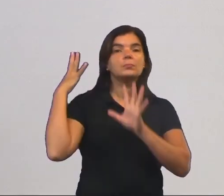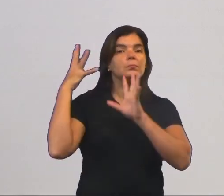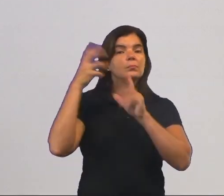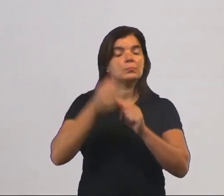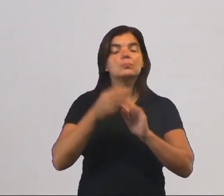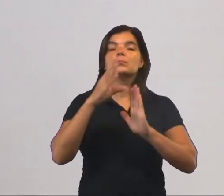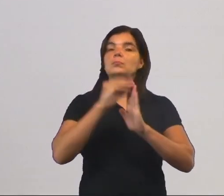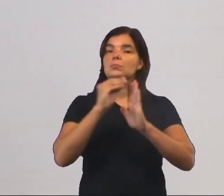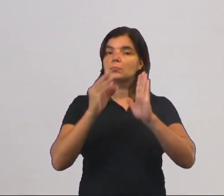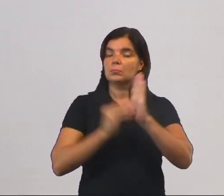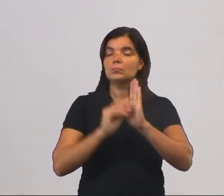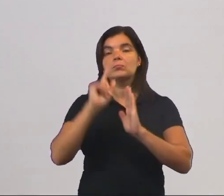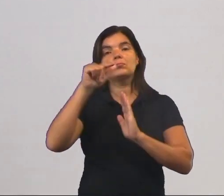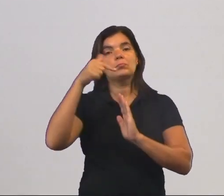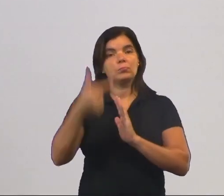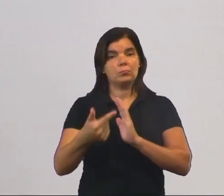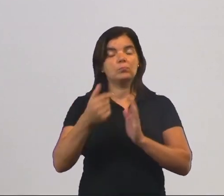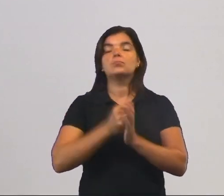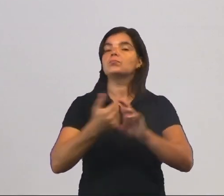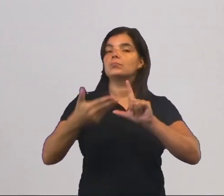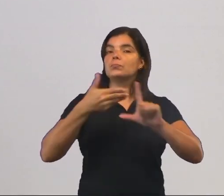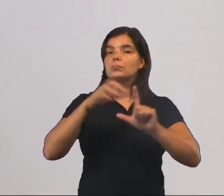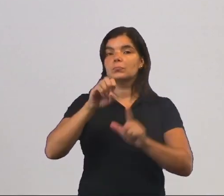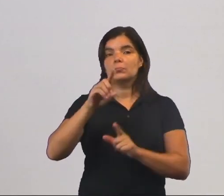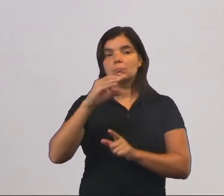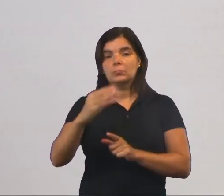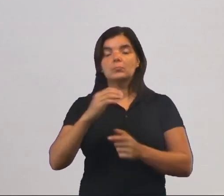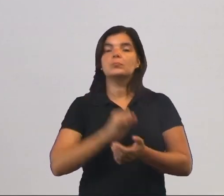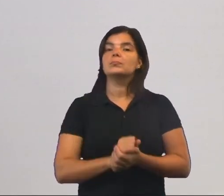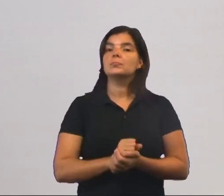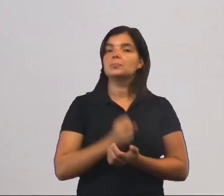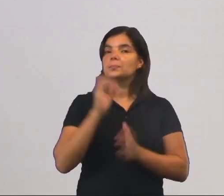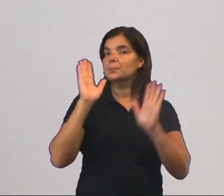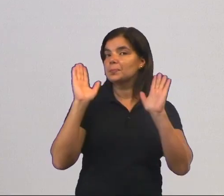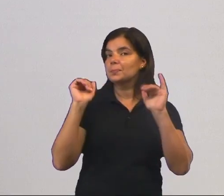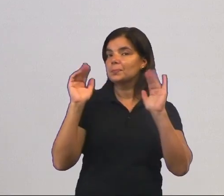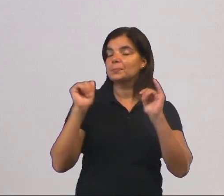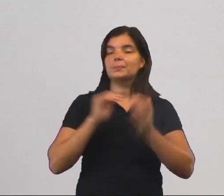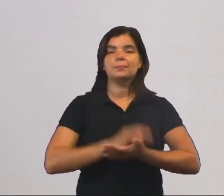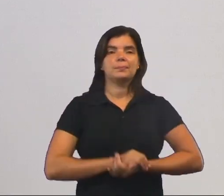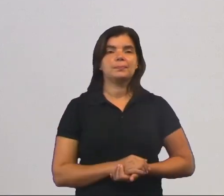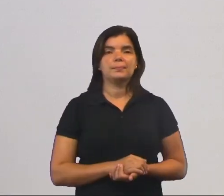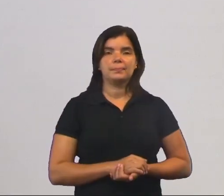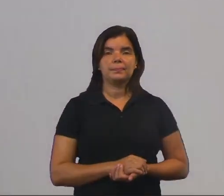revisar esse assunto, esse conteúdo ou mais, acesse nossa plataforma e tchau!